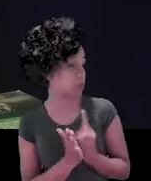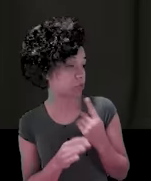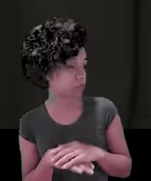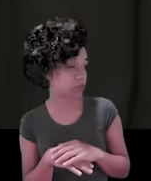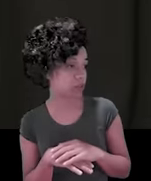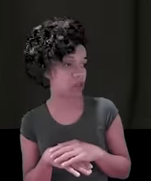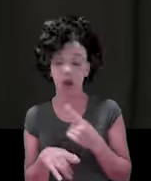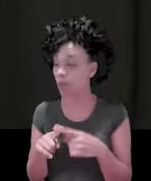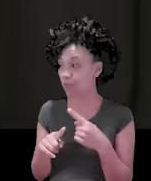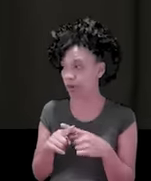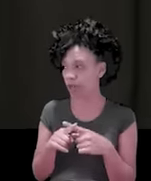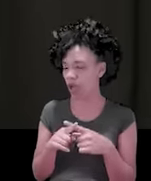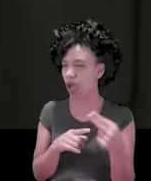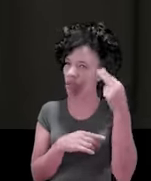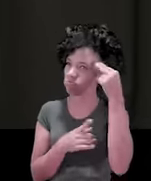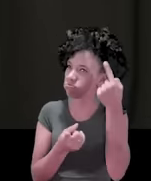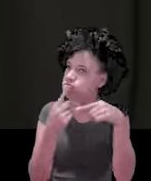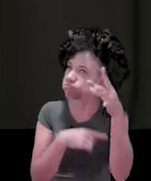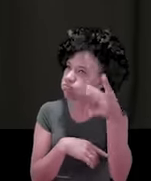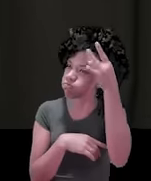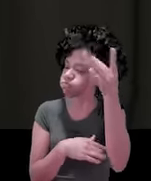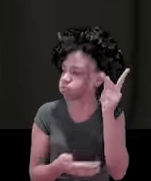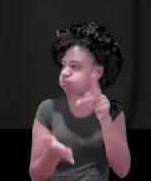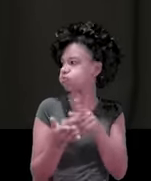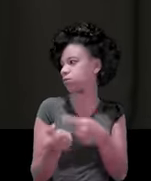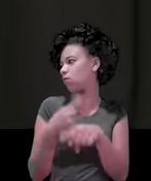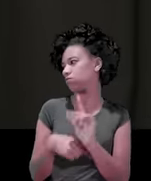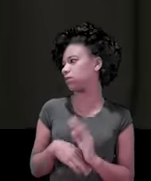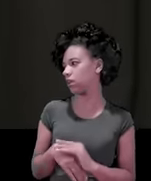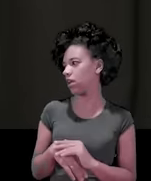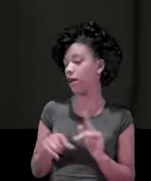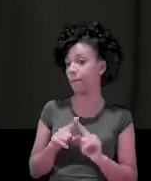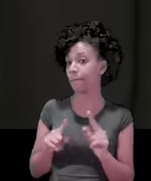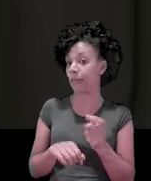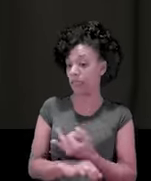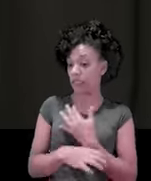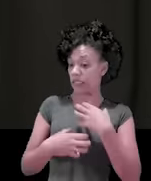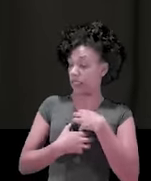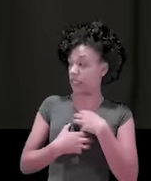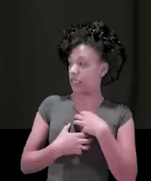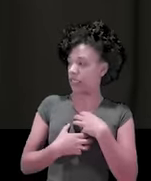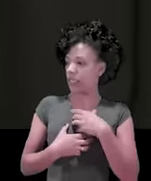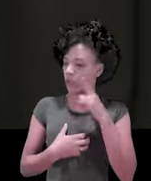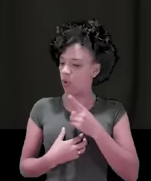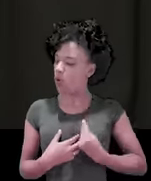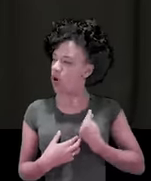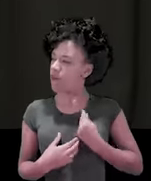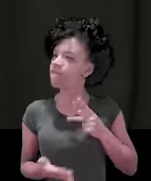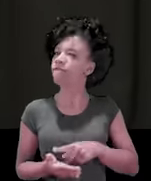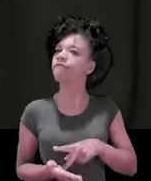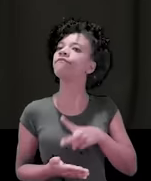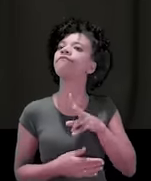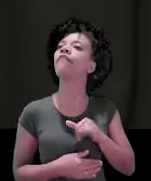acredita porque você realiza exatamente a tua teu pensamento eu acho que o teu instinto de sobrevivência foi realizado